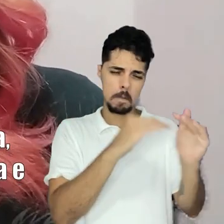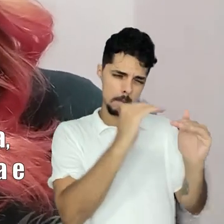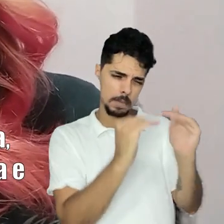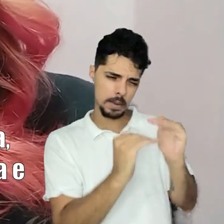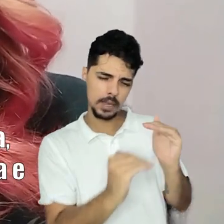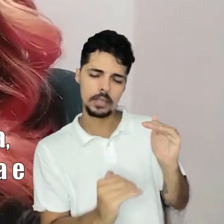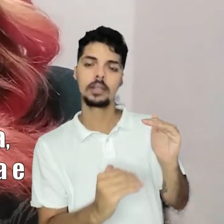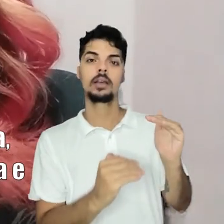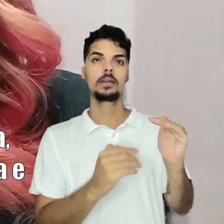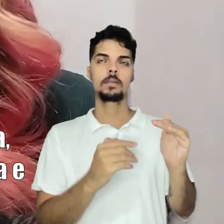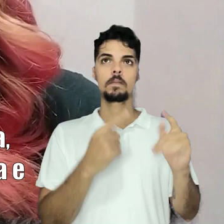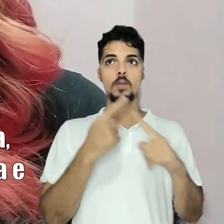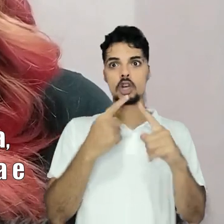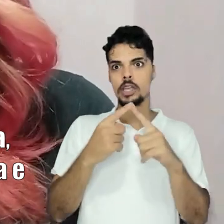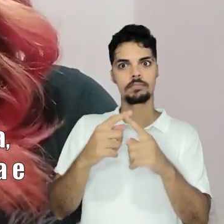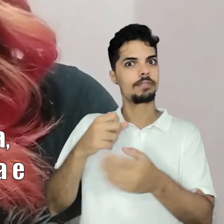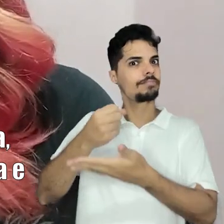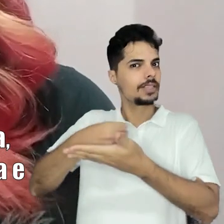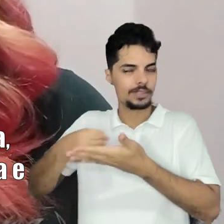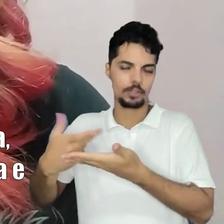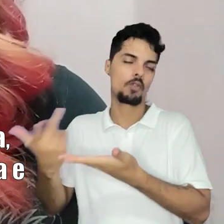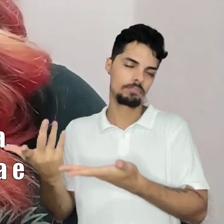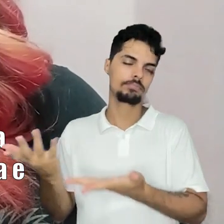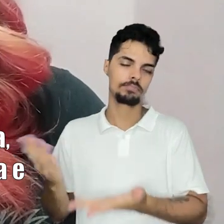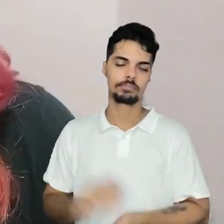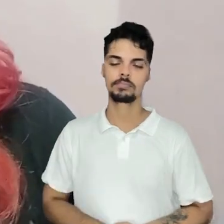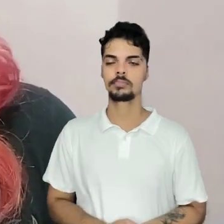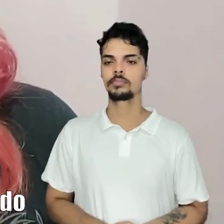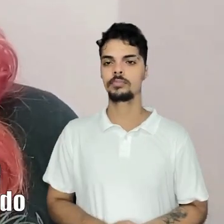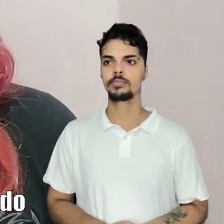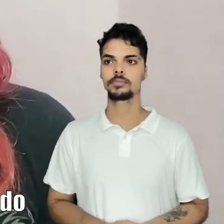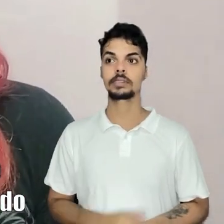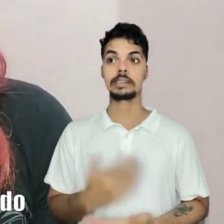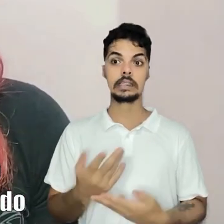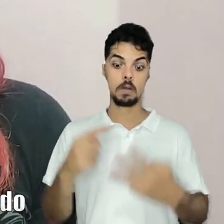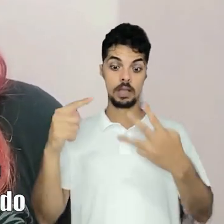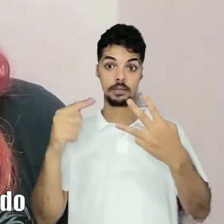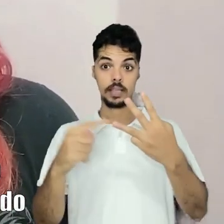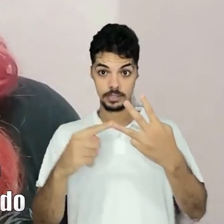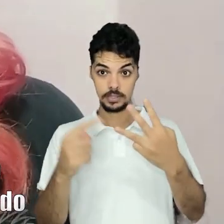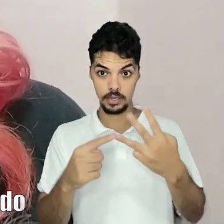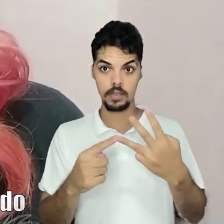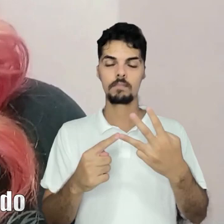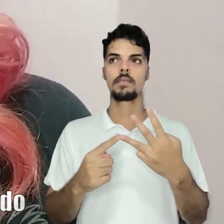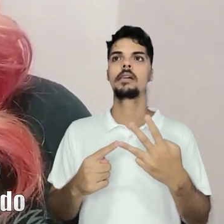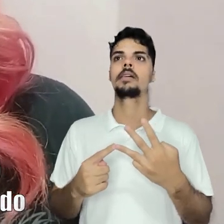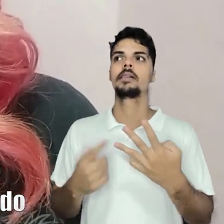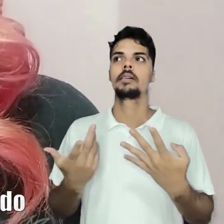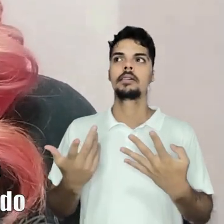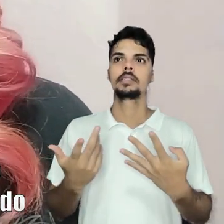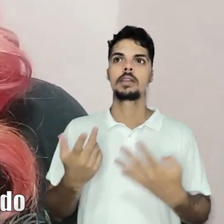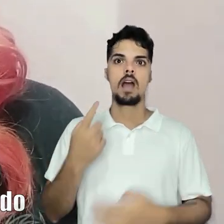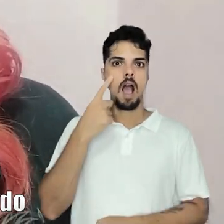microhistórica da independência através da visão de Antônio Teixeira e Souza. Uma terceira possibilidade de trabalho vem de uma